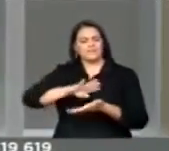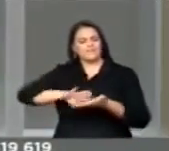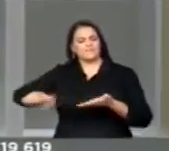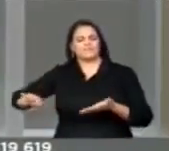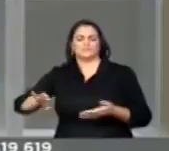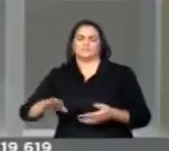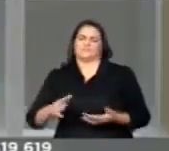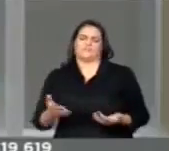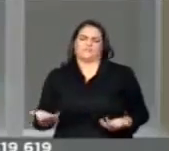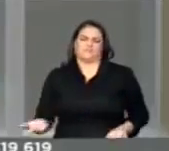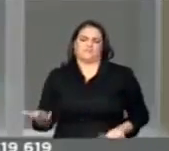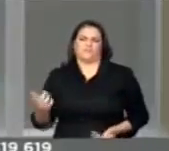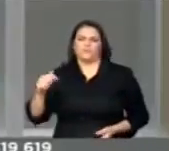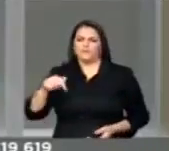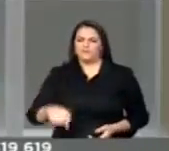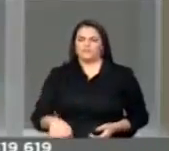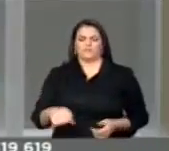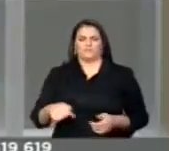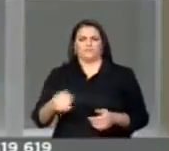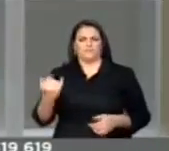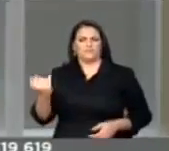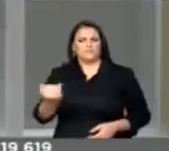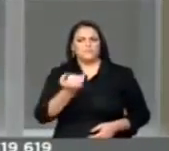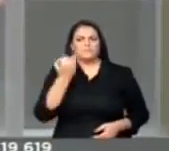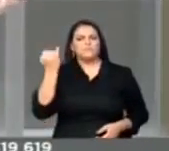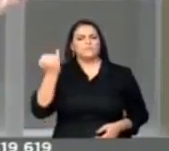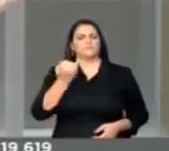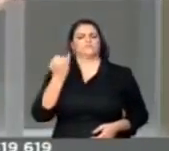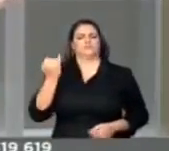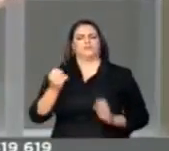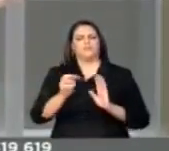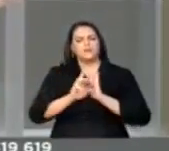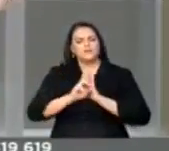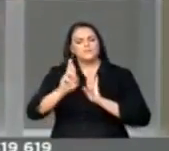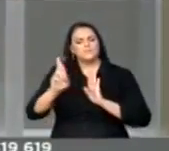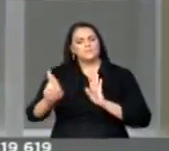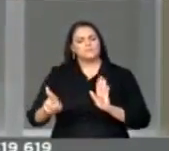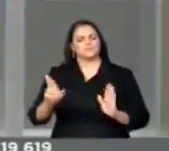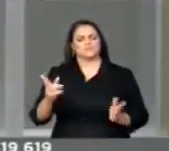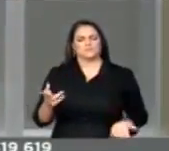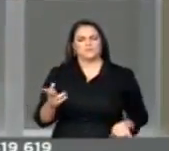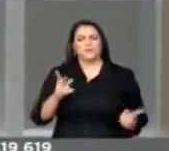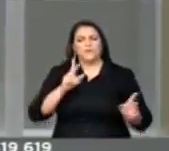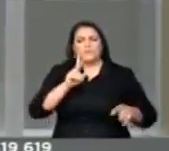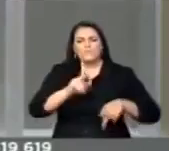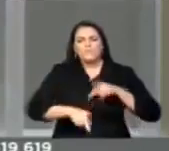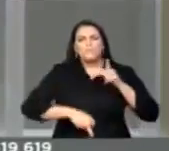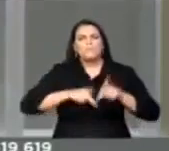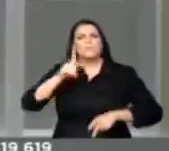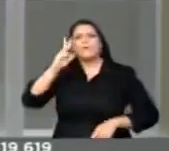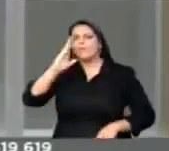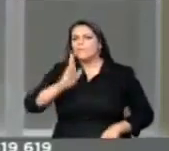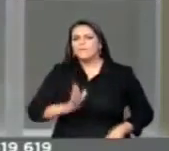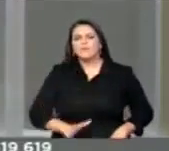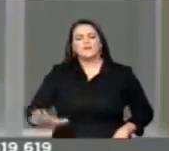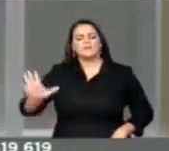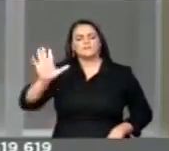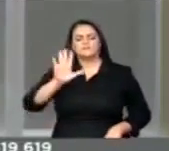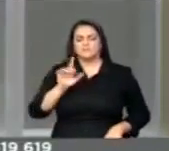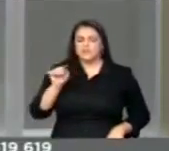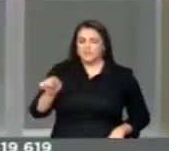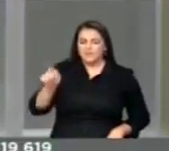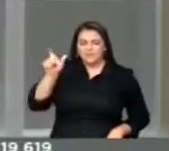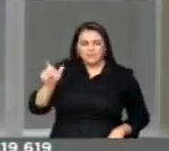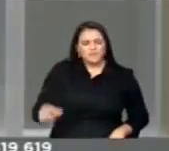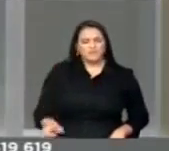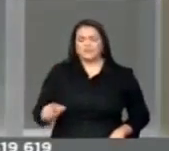que representa o povo brasileiro. O senhor Eduardo Cunha é uma